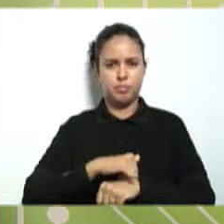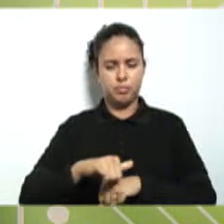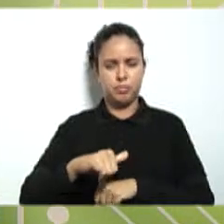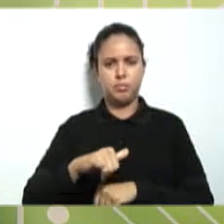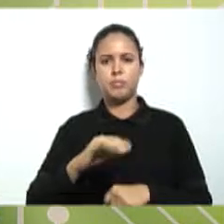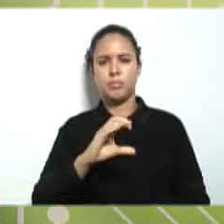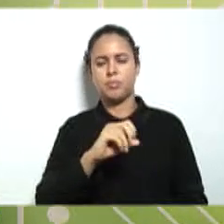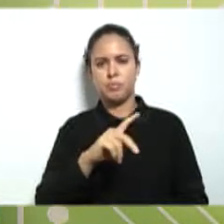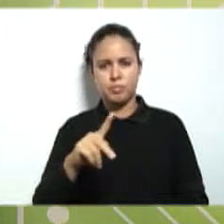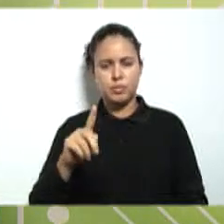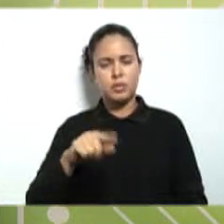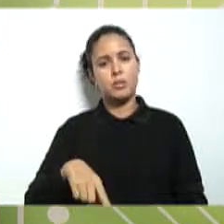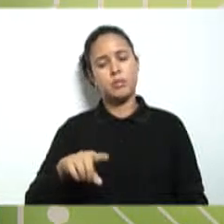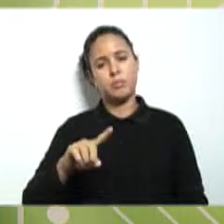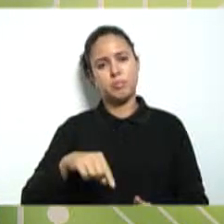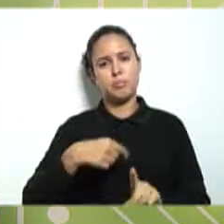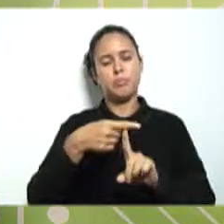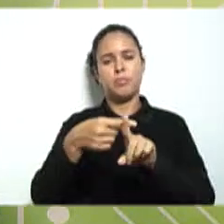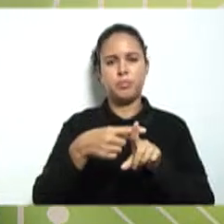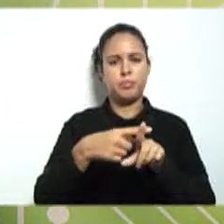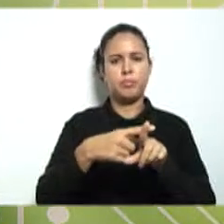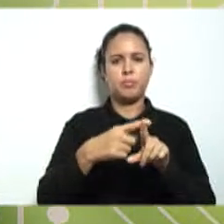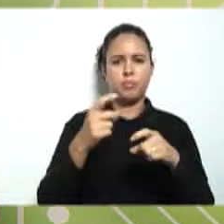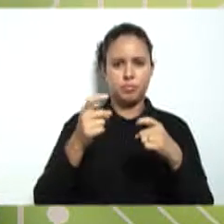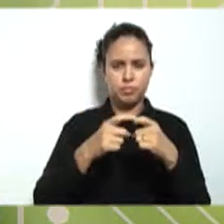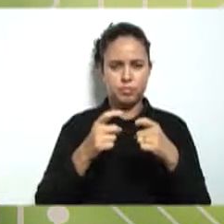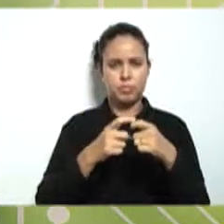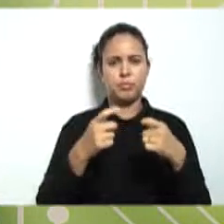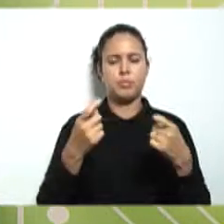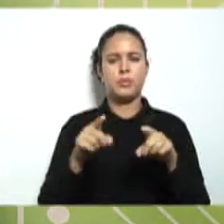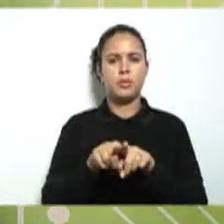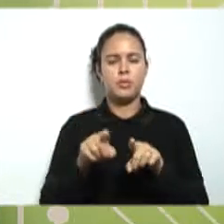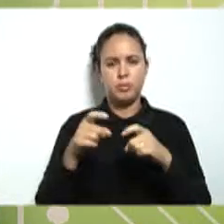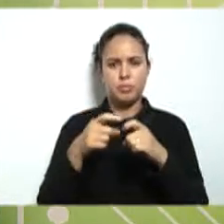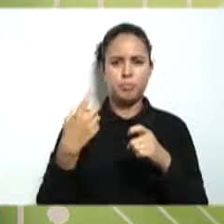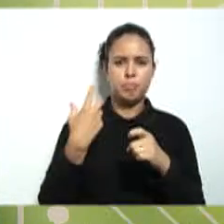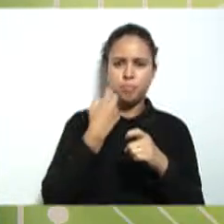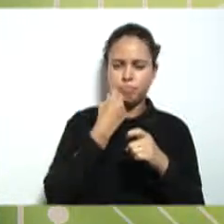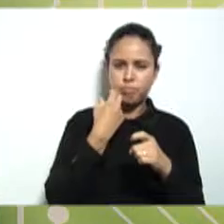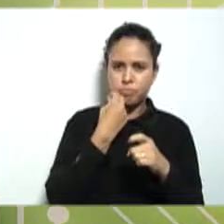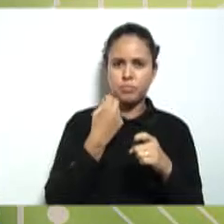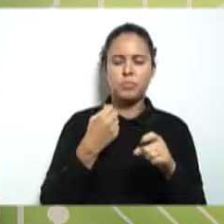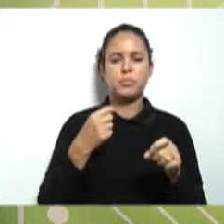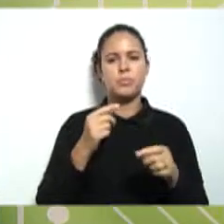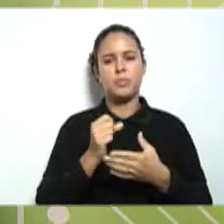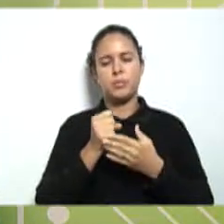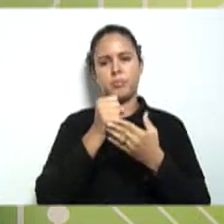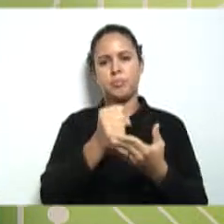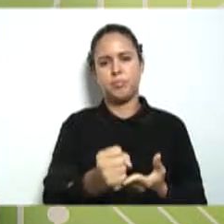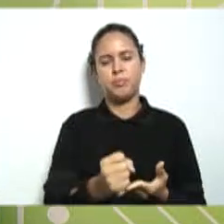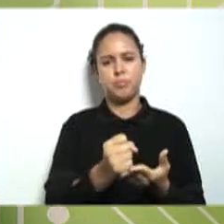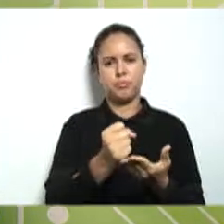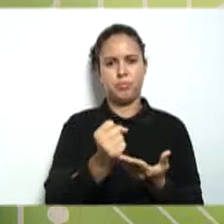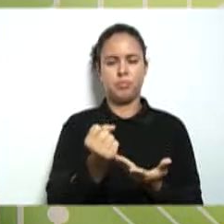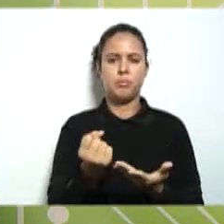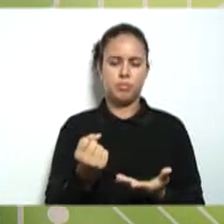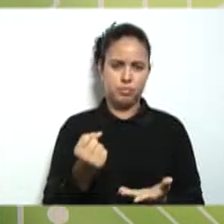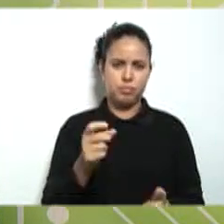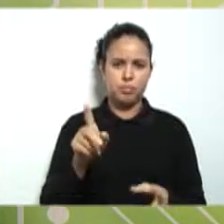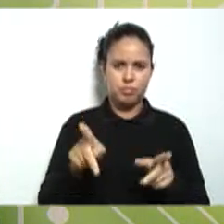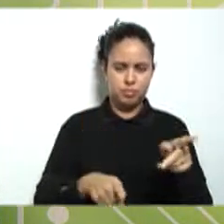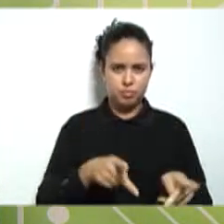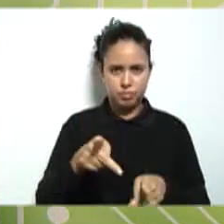muito positiva para os médicos e dentistas que se unem na busca de clientes e oferecendo aí um preço mais acessível. E também é